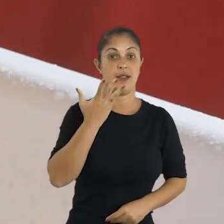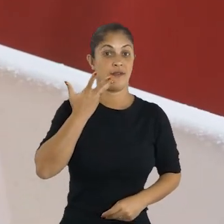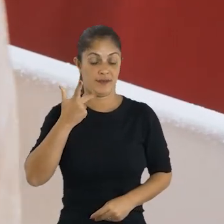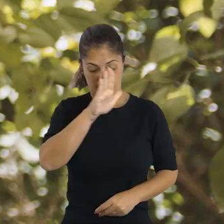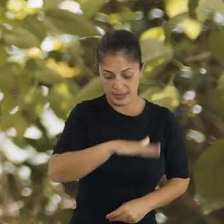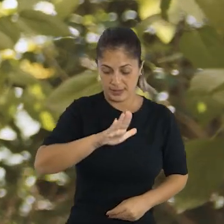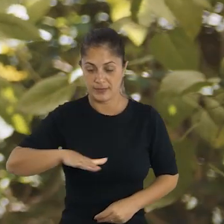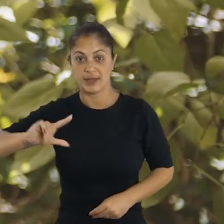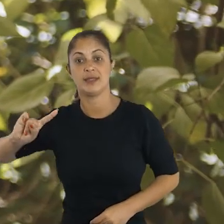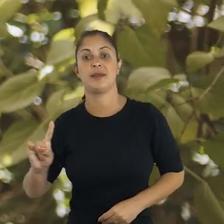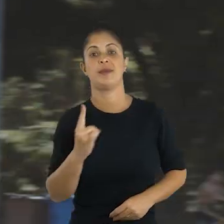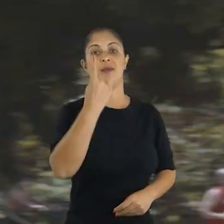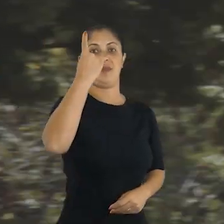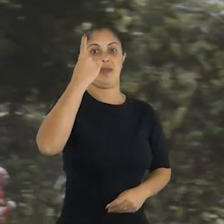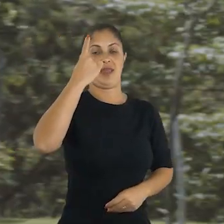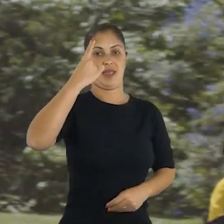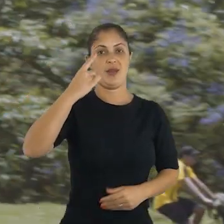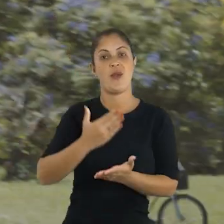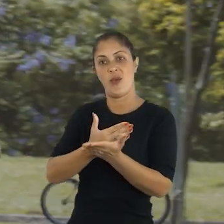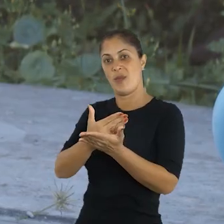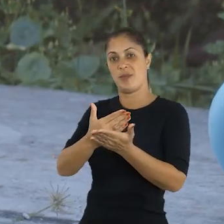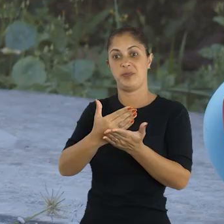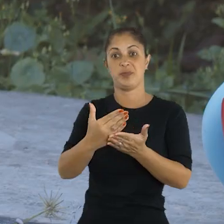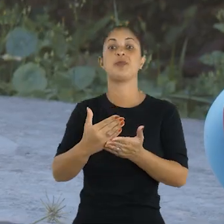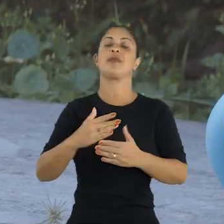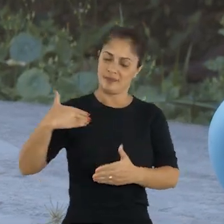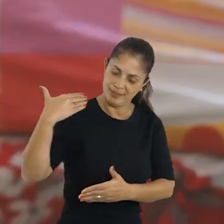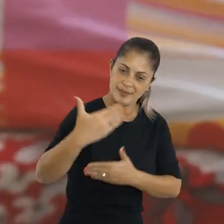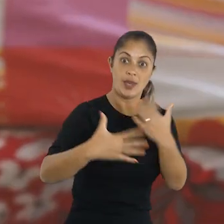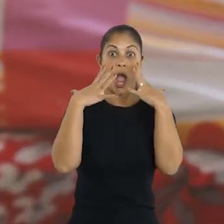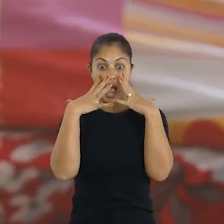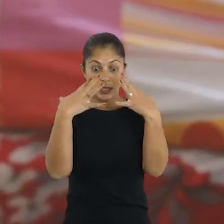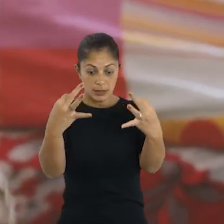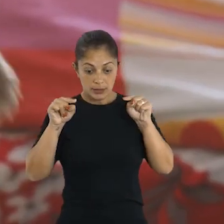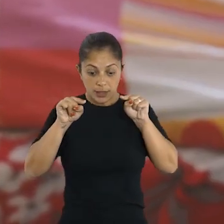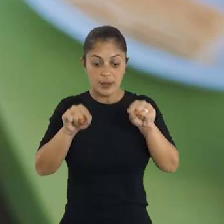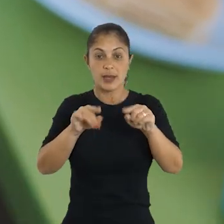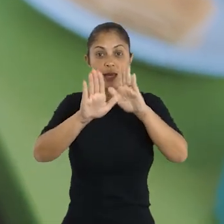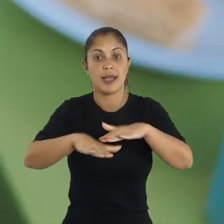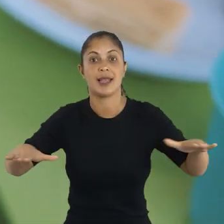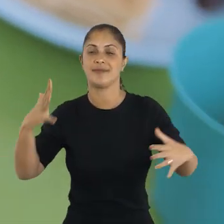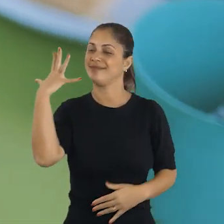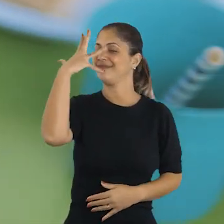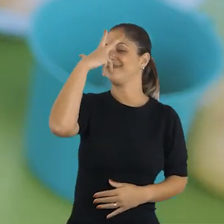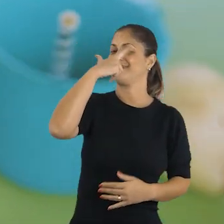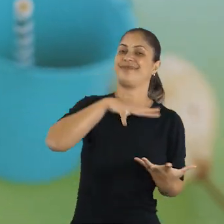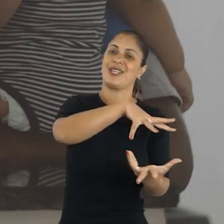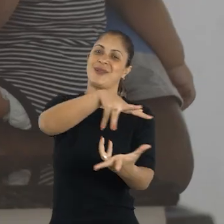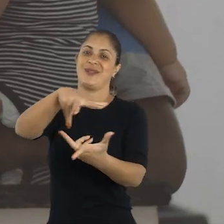vem primeiro. Quanto mais atenção para a criança, mais beleza para o mundo